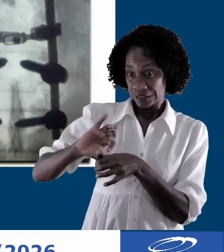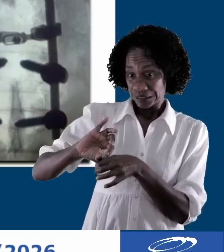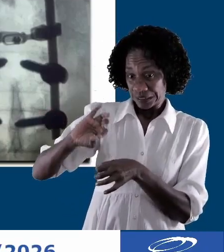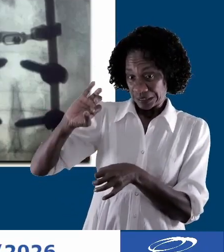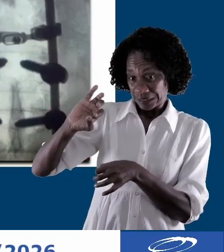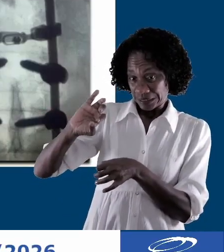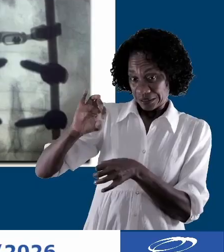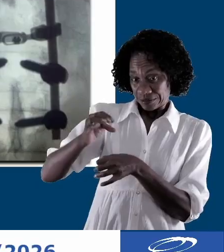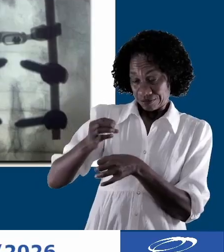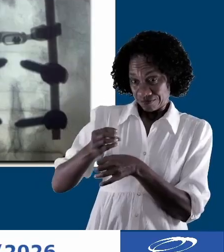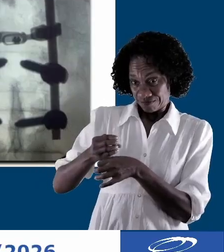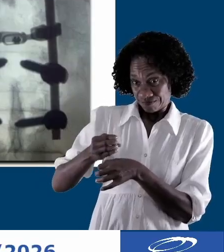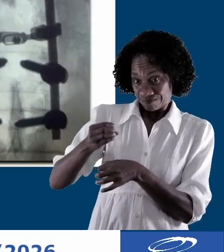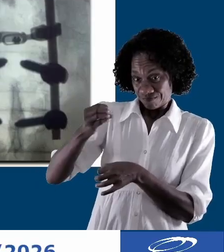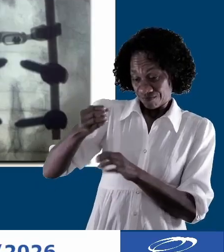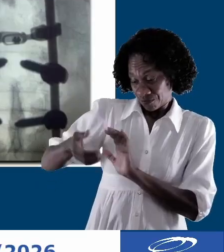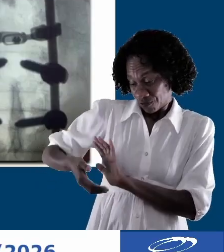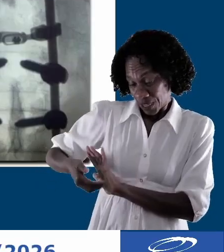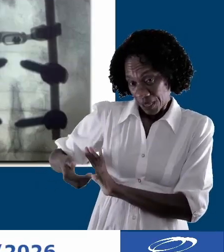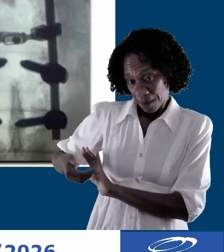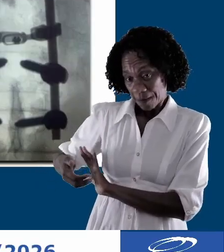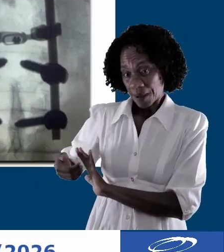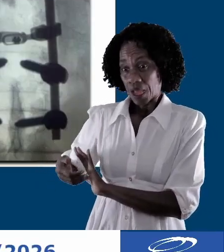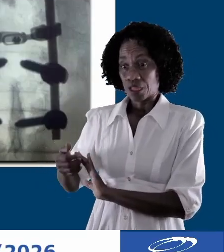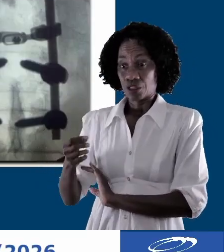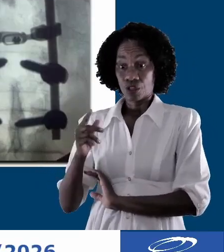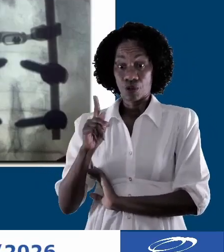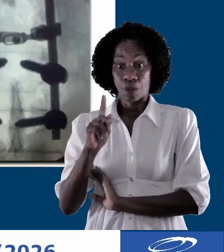estavam na frente da coluna são retirados por trás.